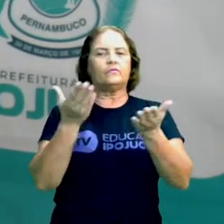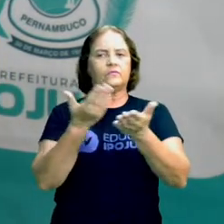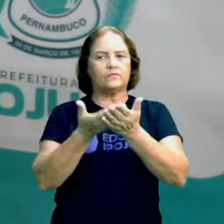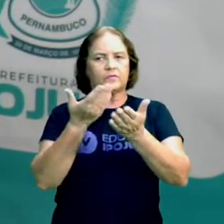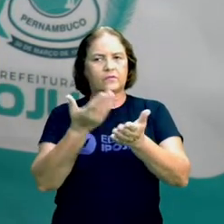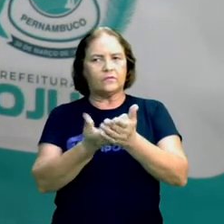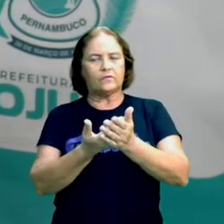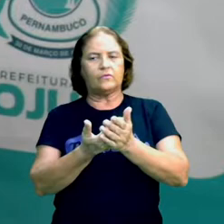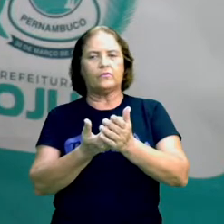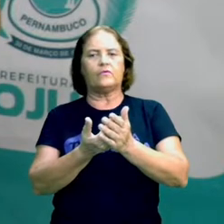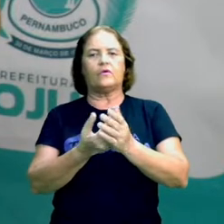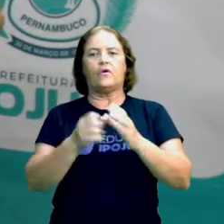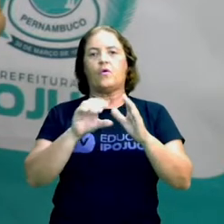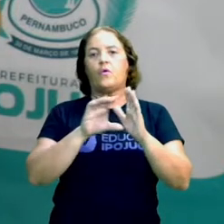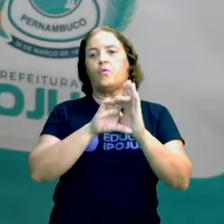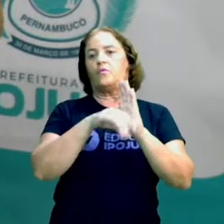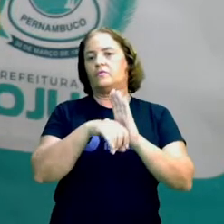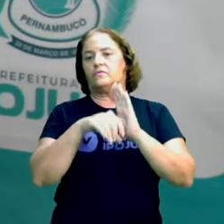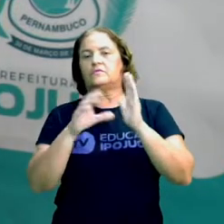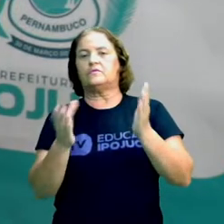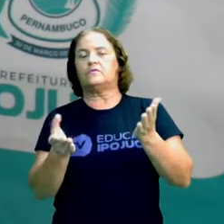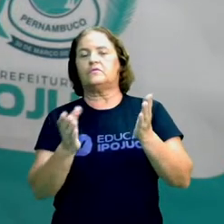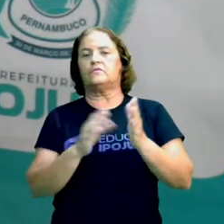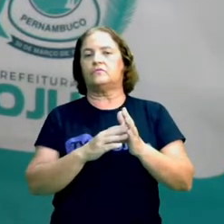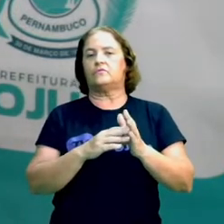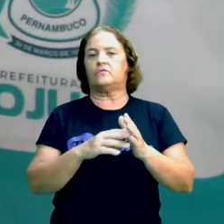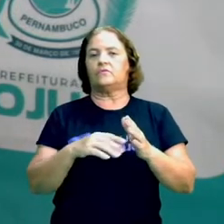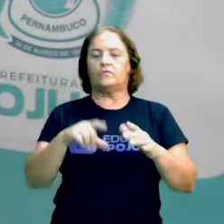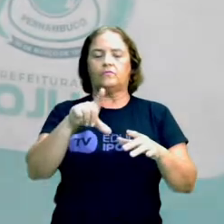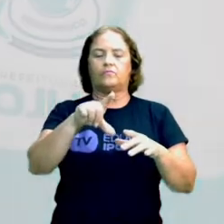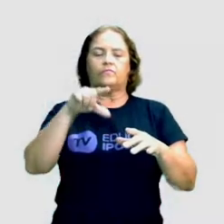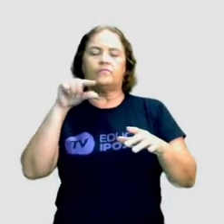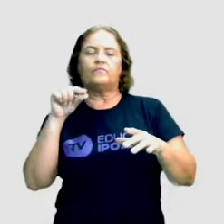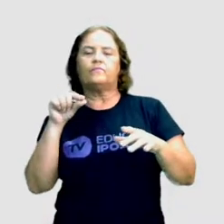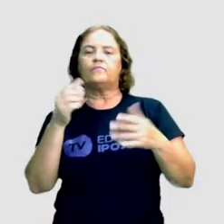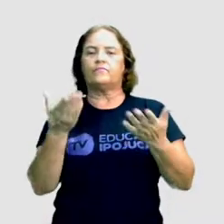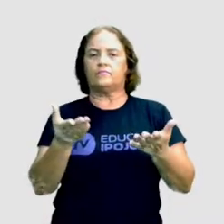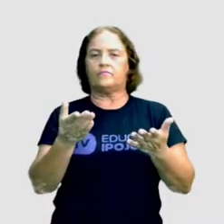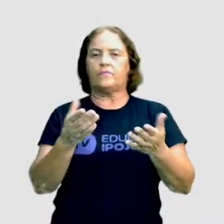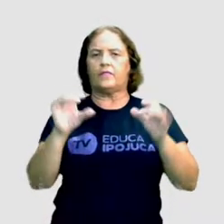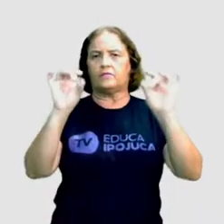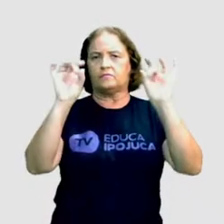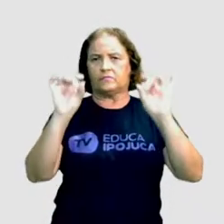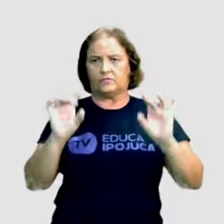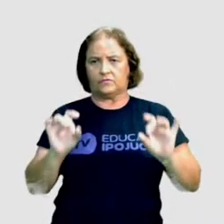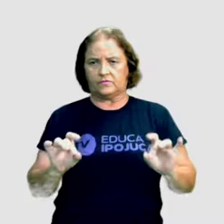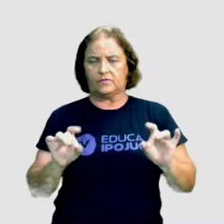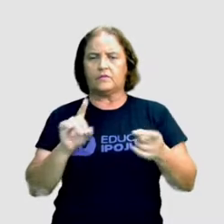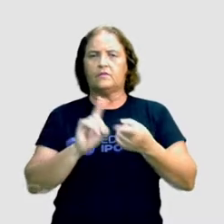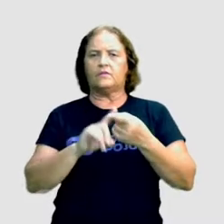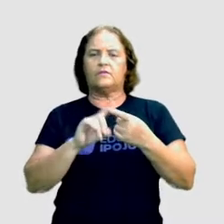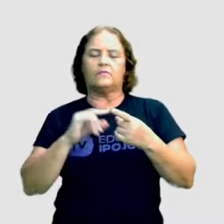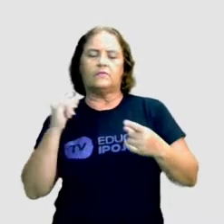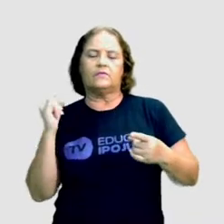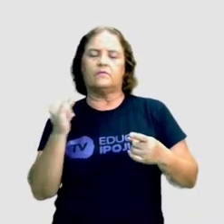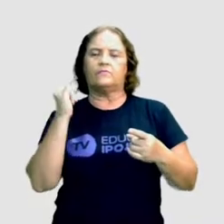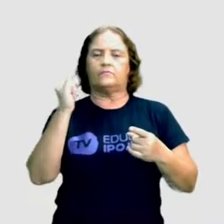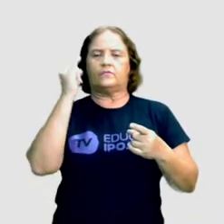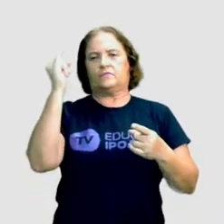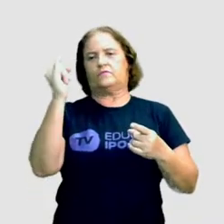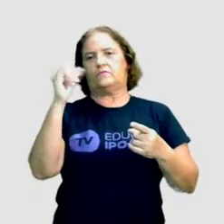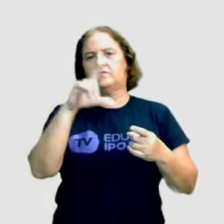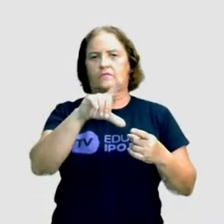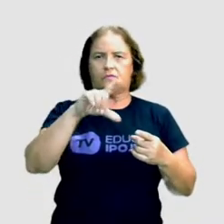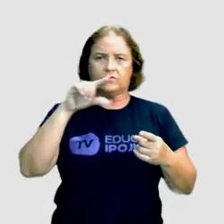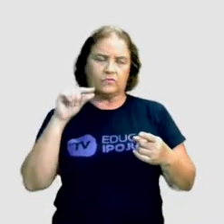o conceito de curadoria e suas especificidades. Vamos compreender também a importância